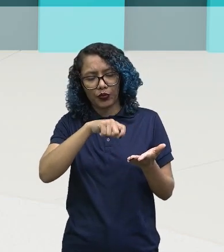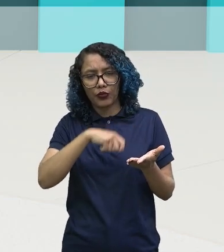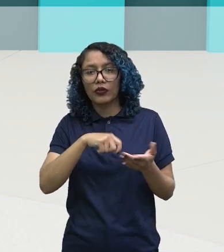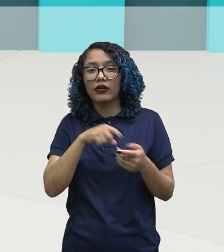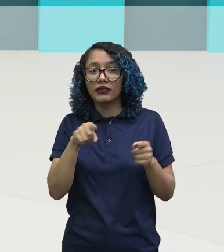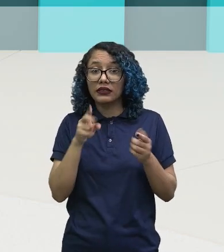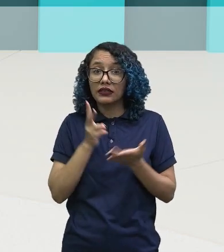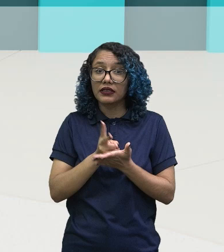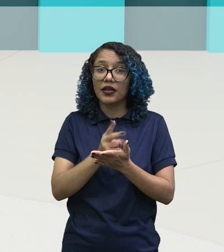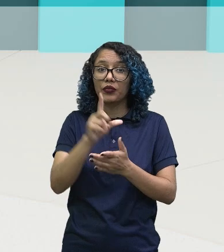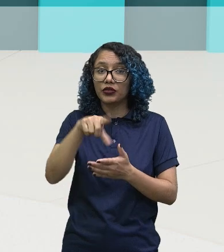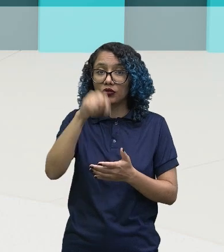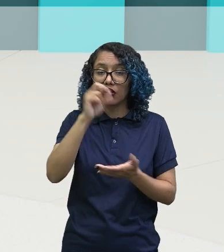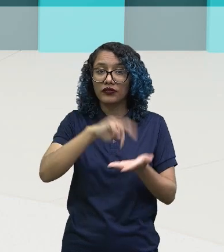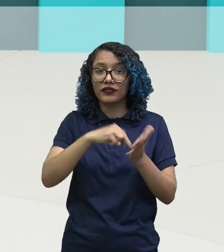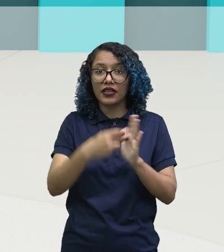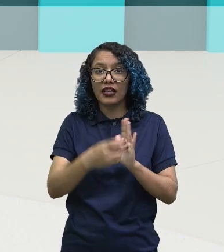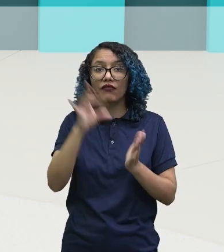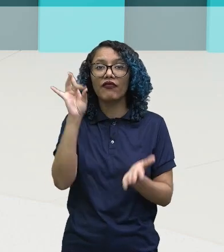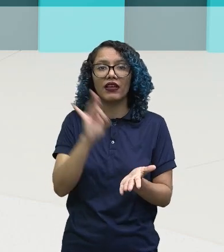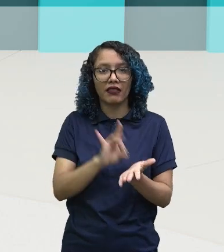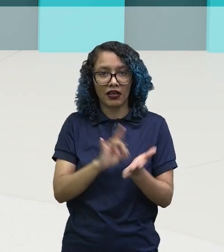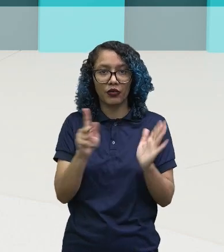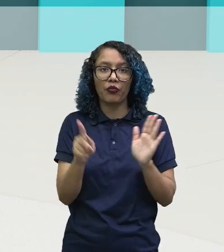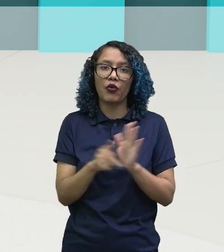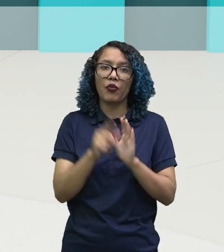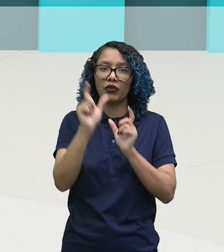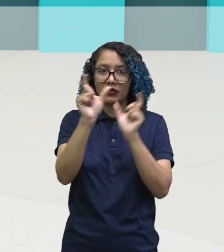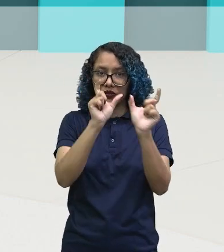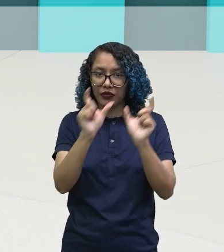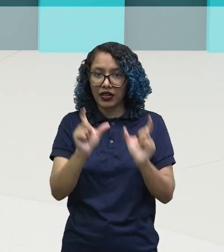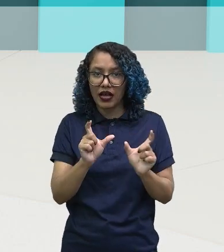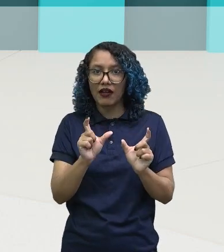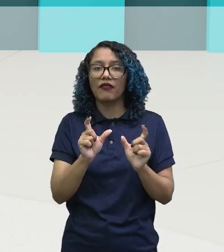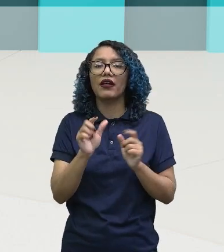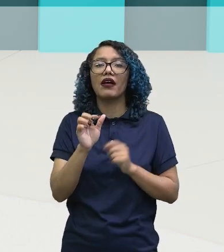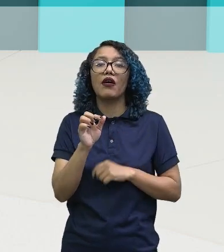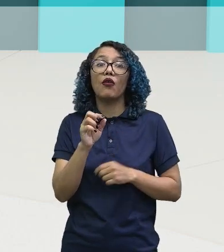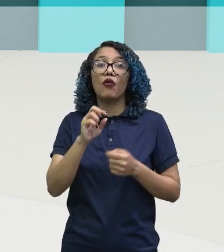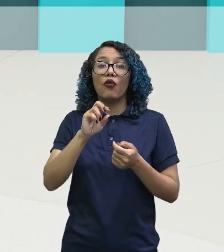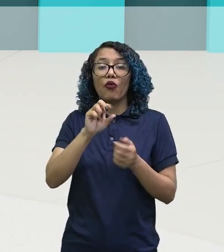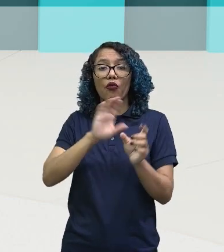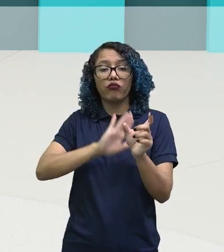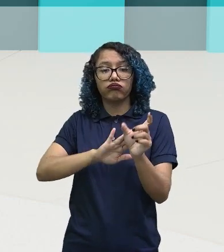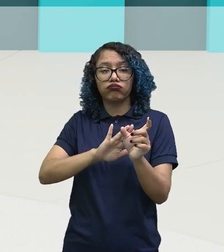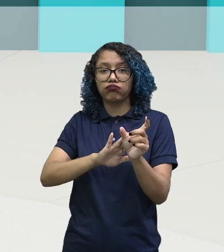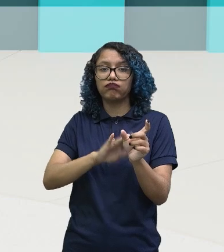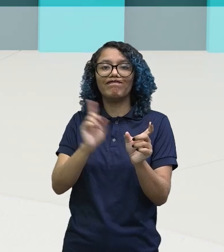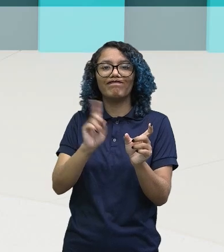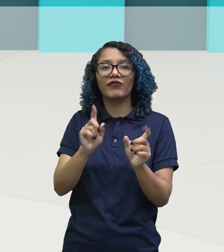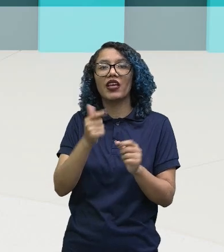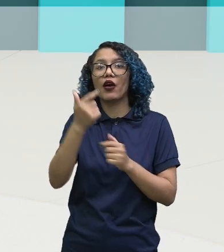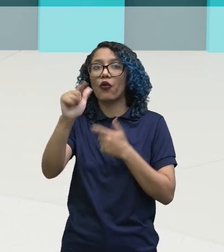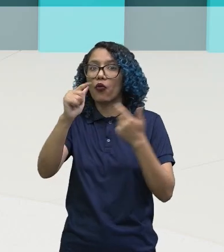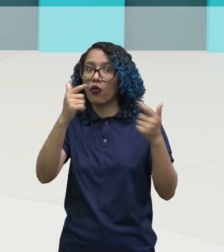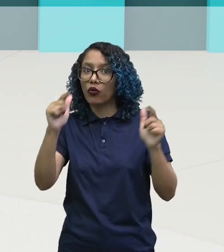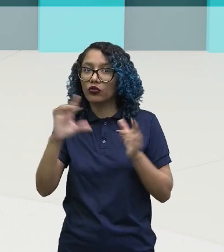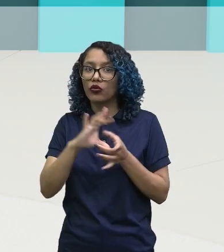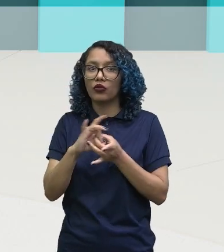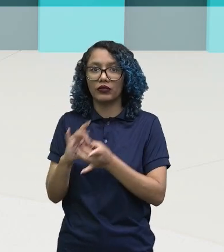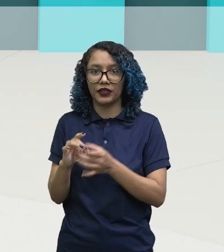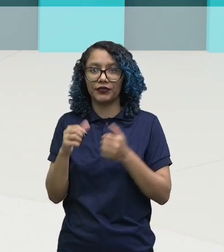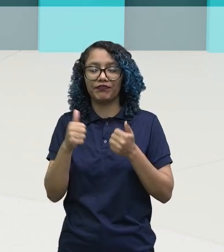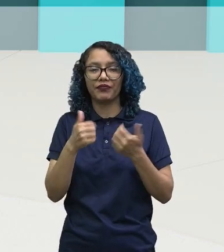sentido denotativo, com o sentido real da palavra. O figurado, não. A gente trabalha com o sentido figurado em outros momentos, ok?